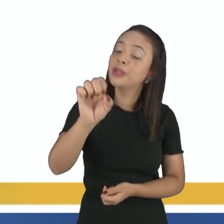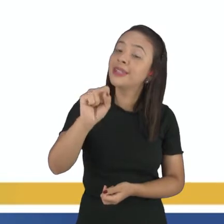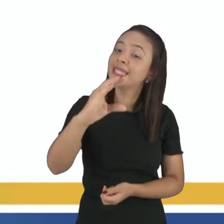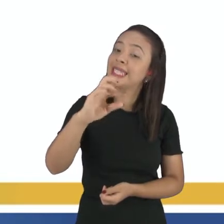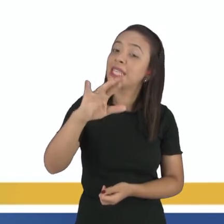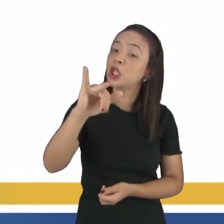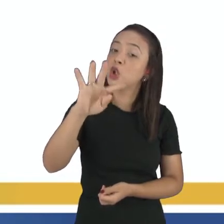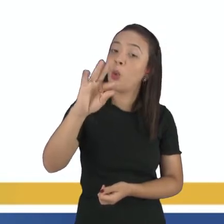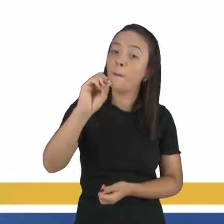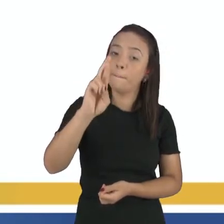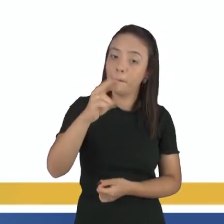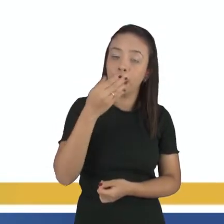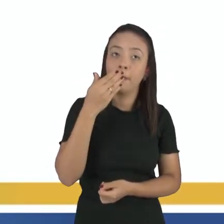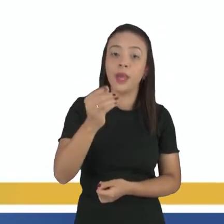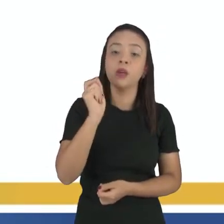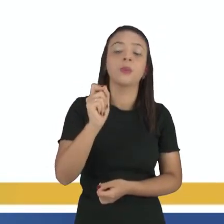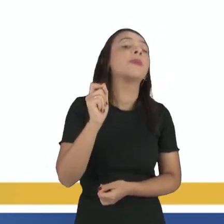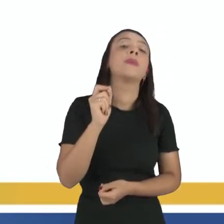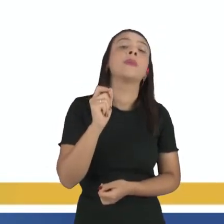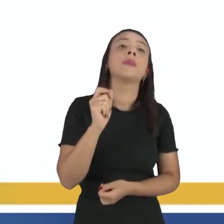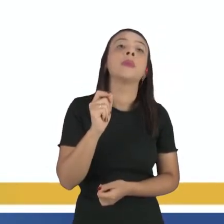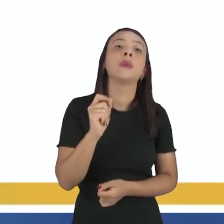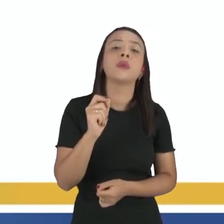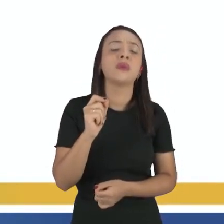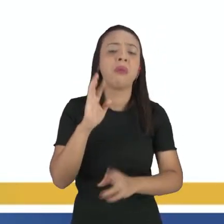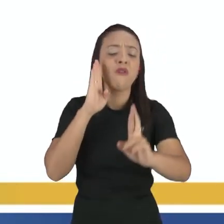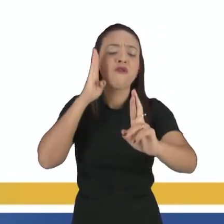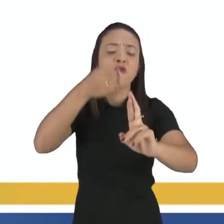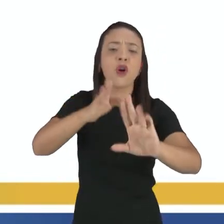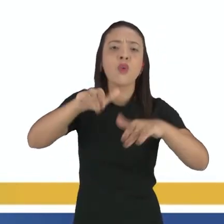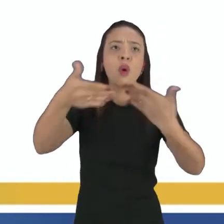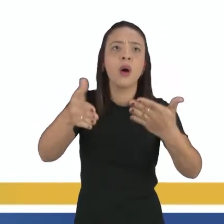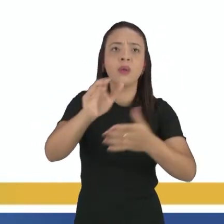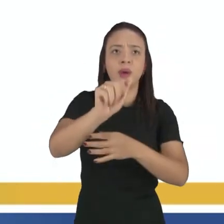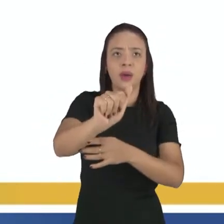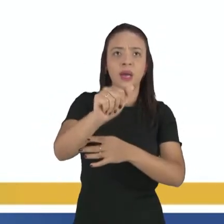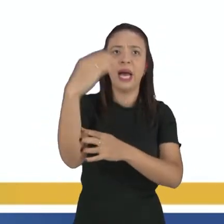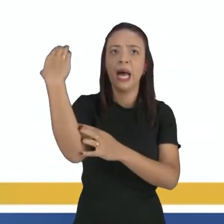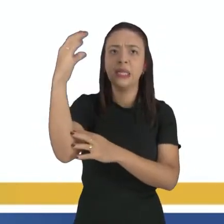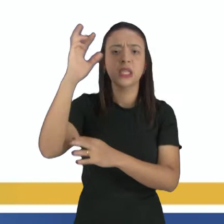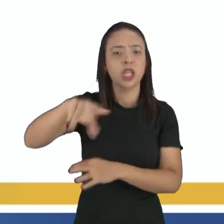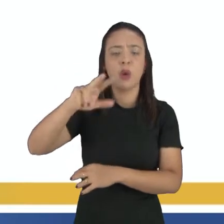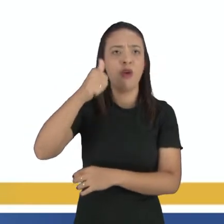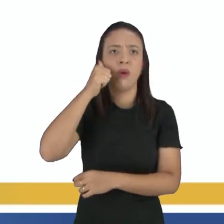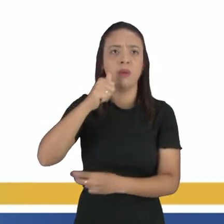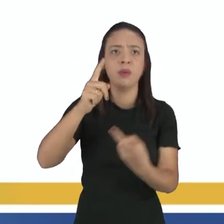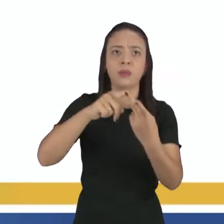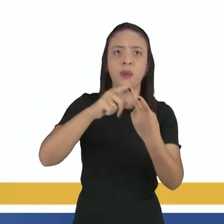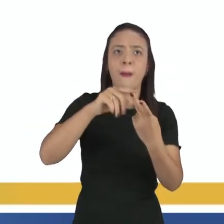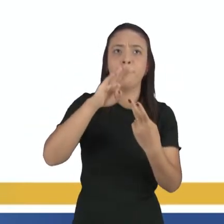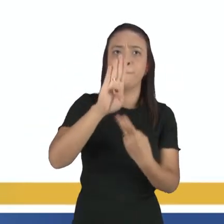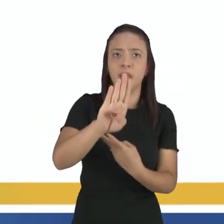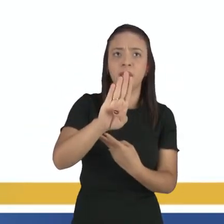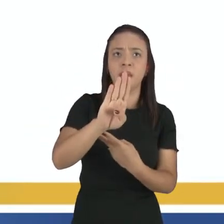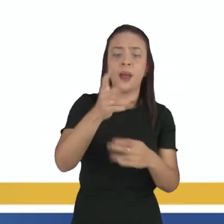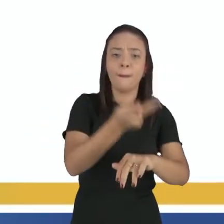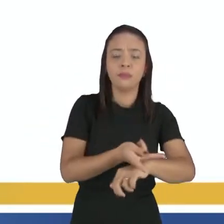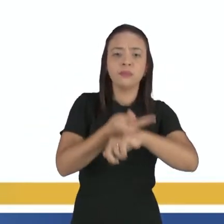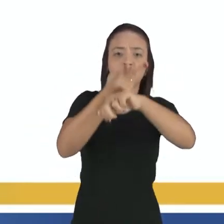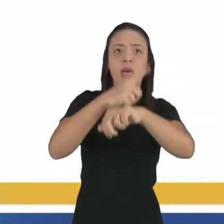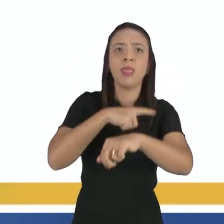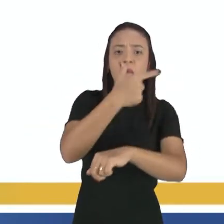refere-se ao fato de Olha lá a ciência não ser feminina a premiação possui